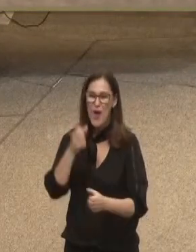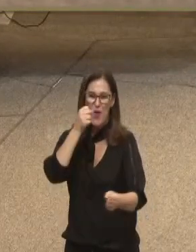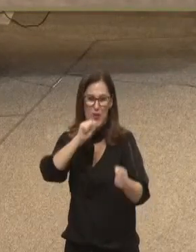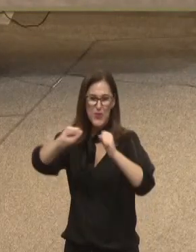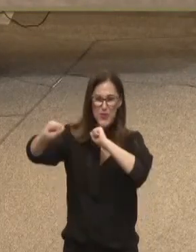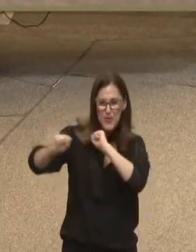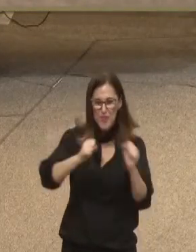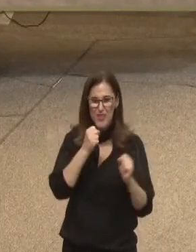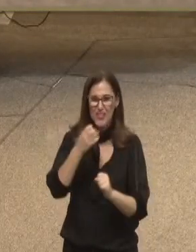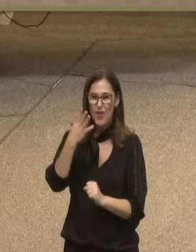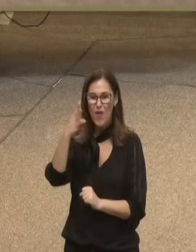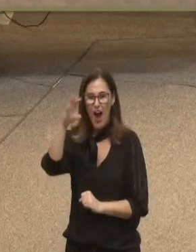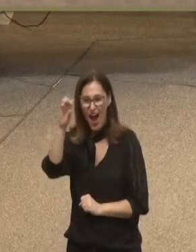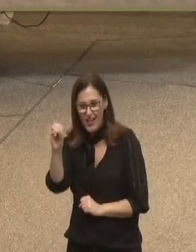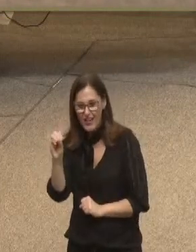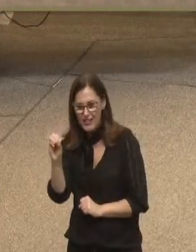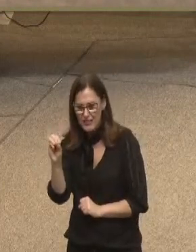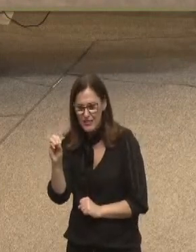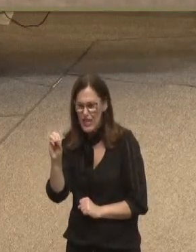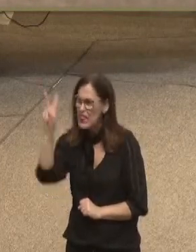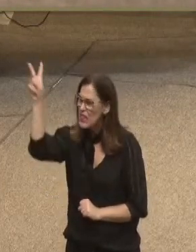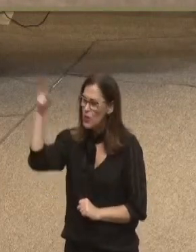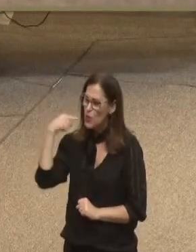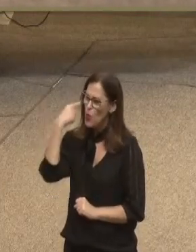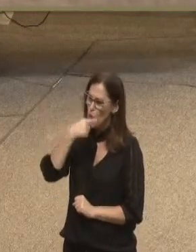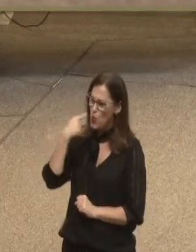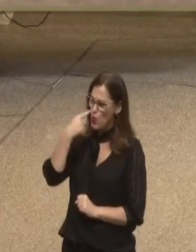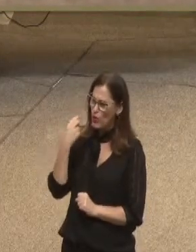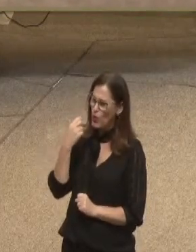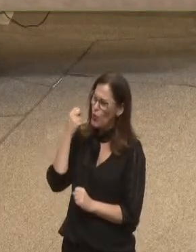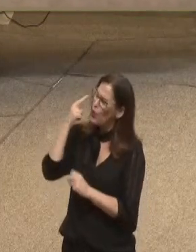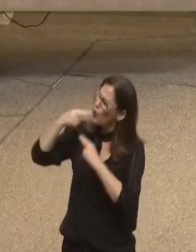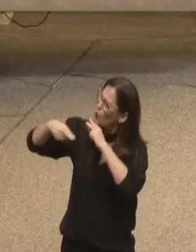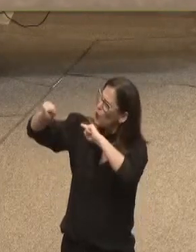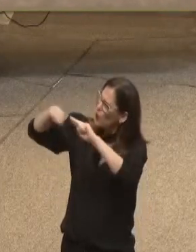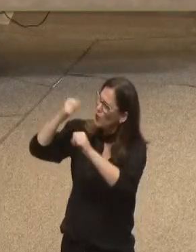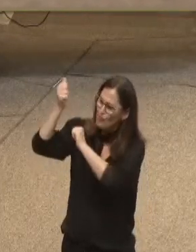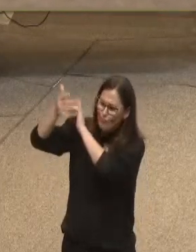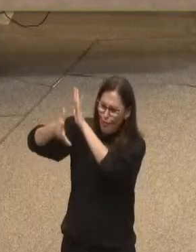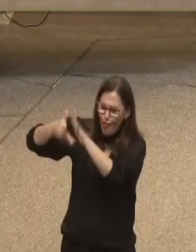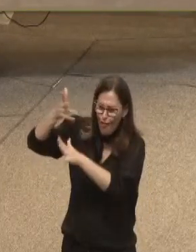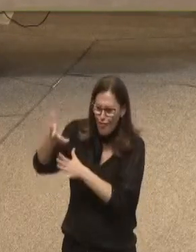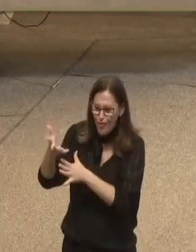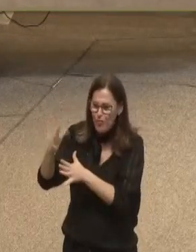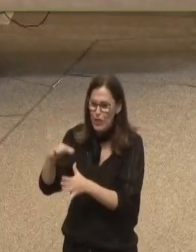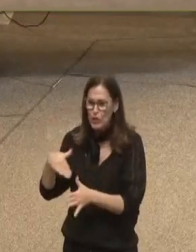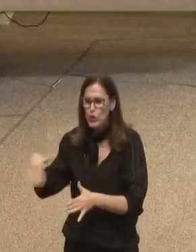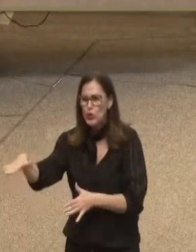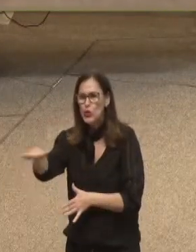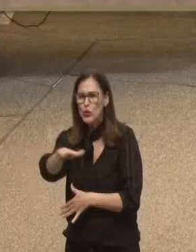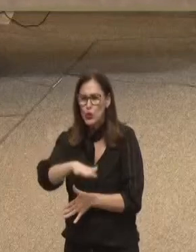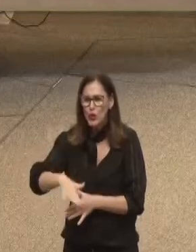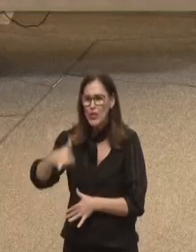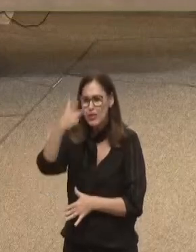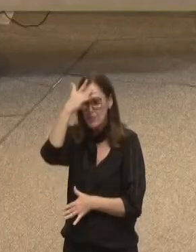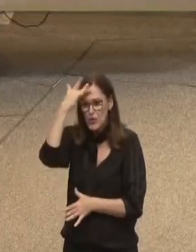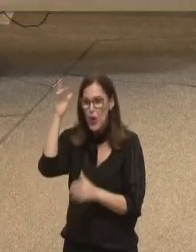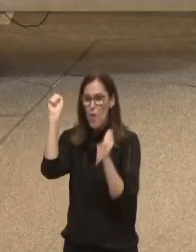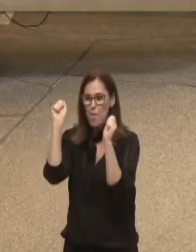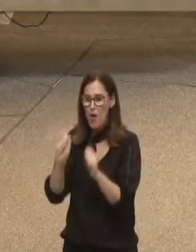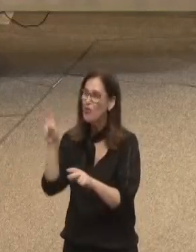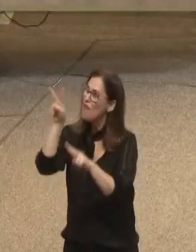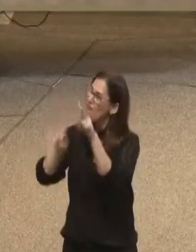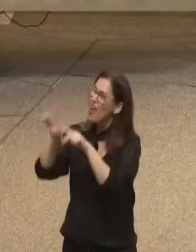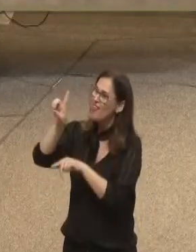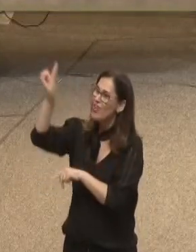Salmo 40, ele fala que ele pôs nos nossos lábios, no nosso coração, um hino de louvor, para que todos possam ver a